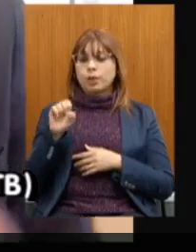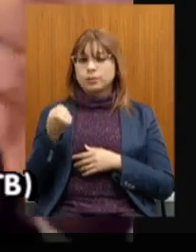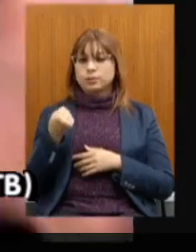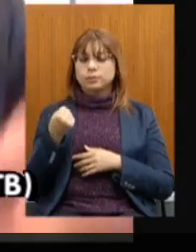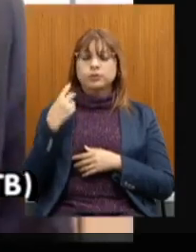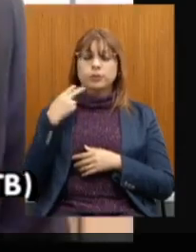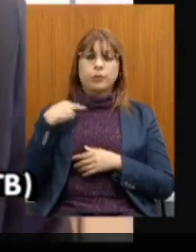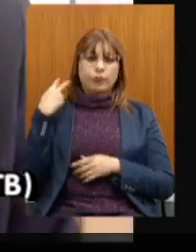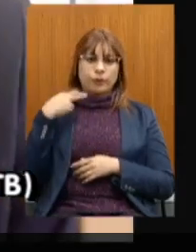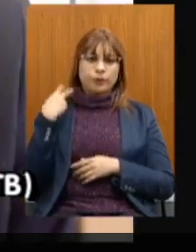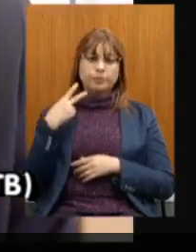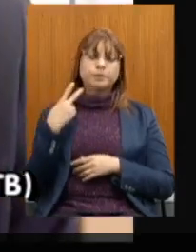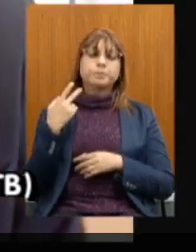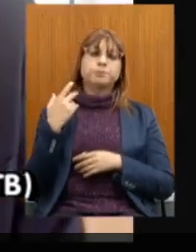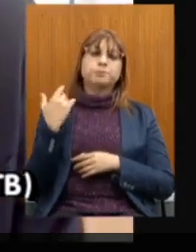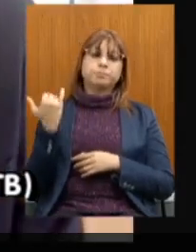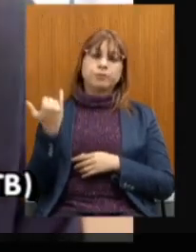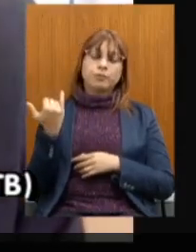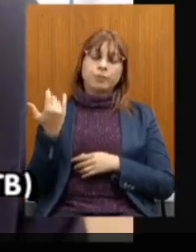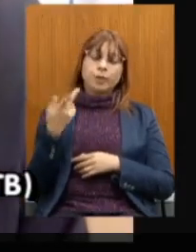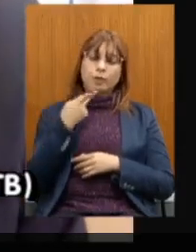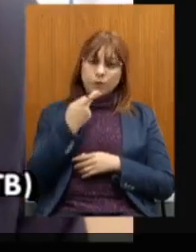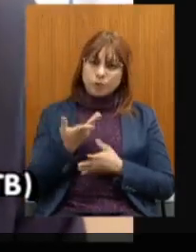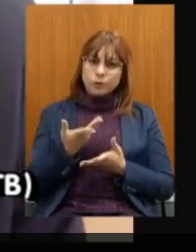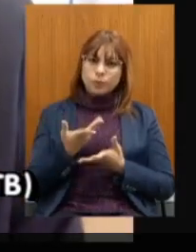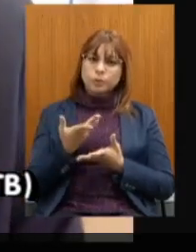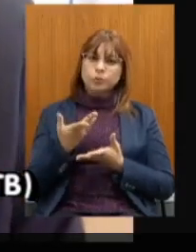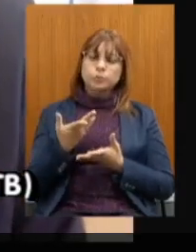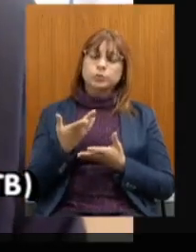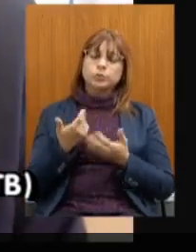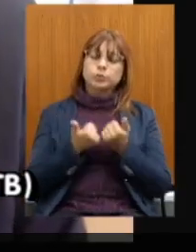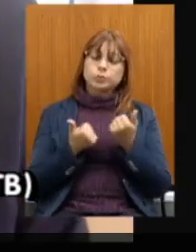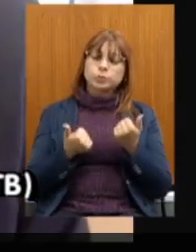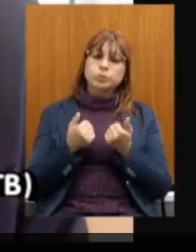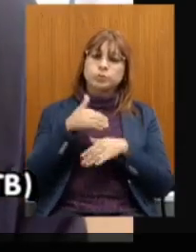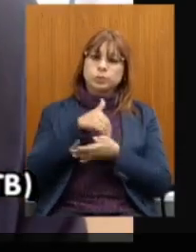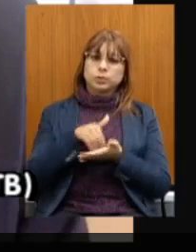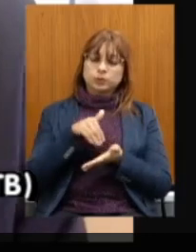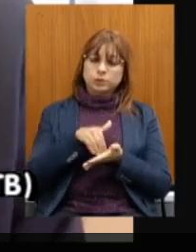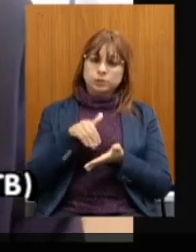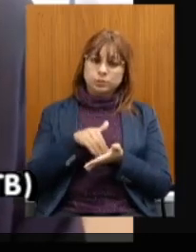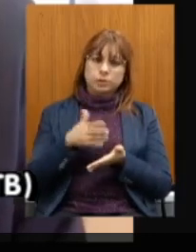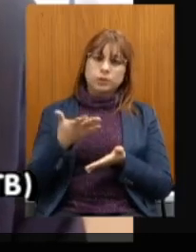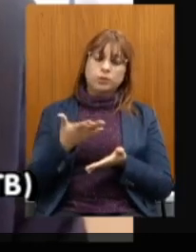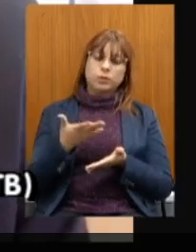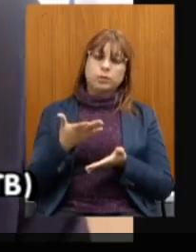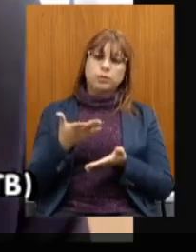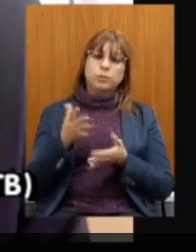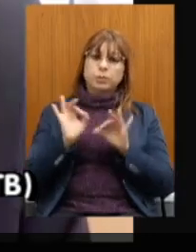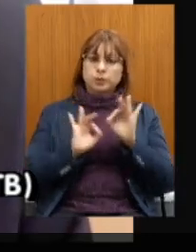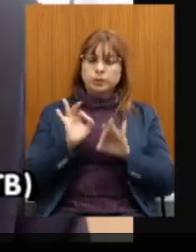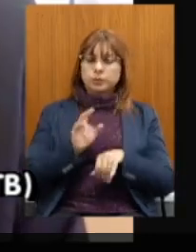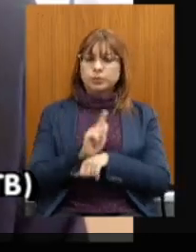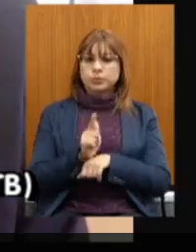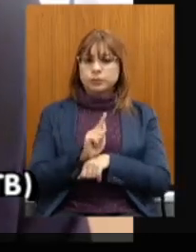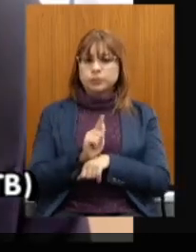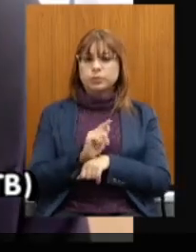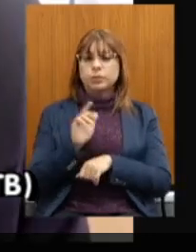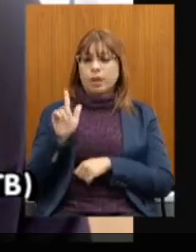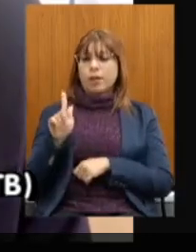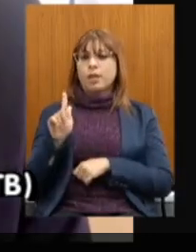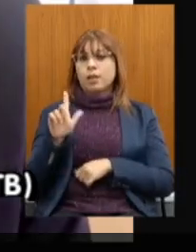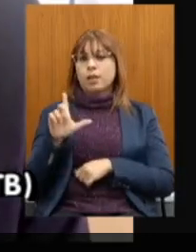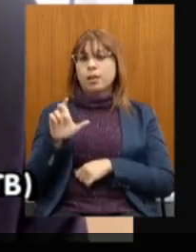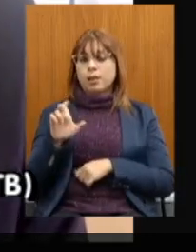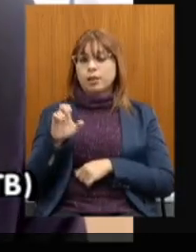vereador Léo Burguês nos disse que o subsecretário de Planejamento e Gestão do município de Belo Horizonte, o senhor Gleice, né, fez aí